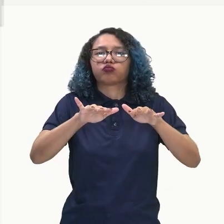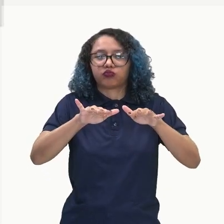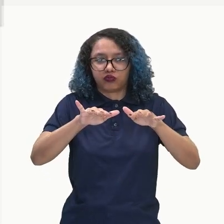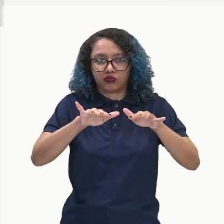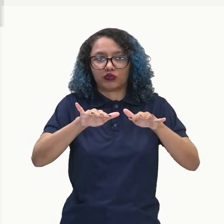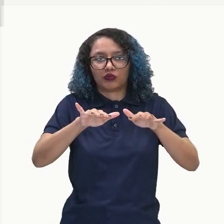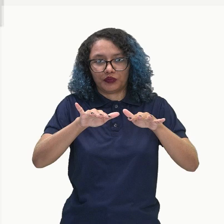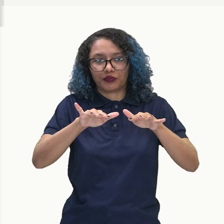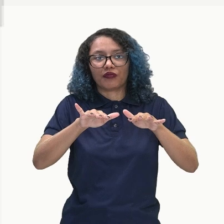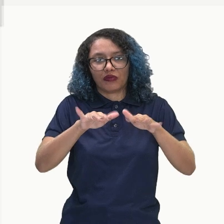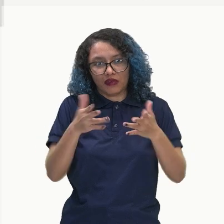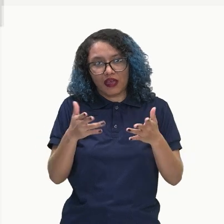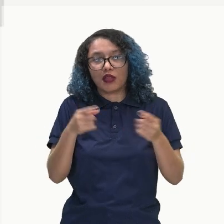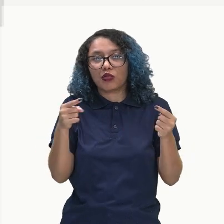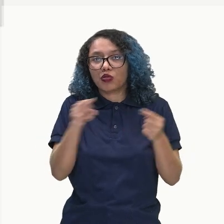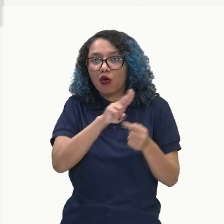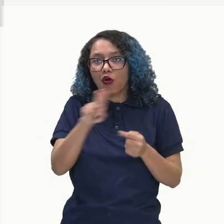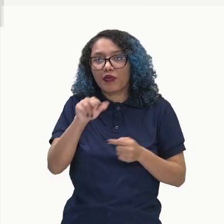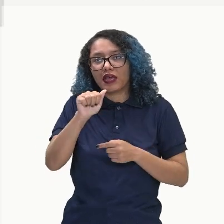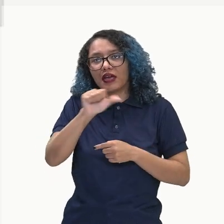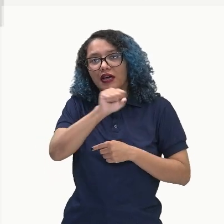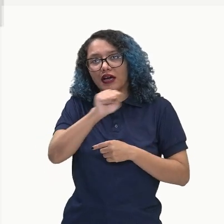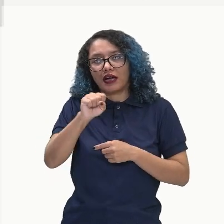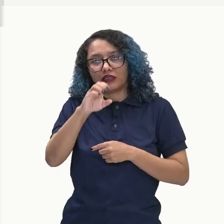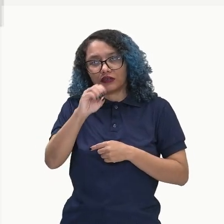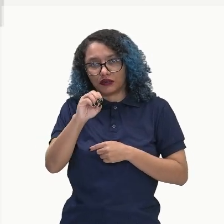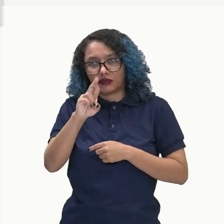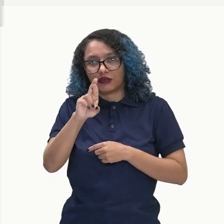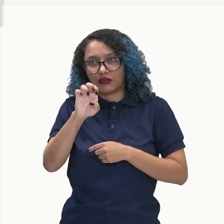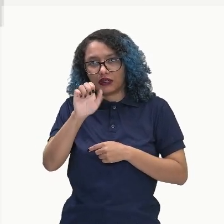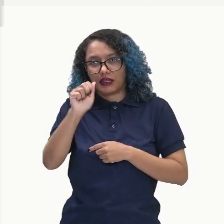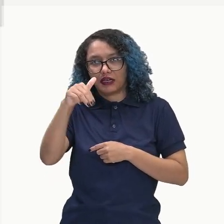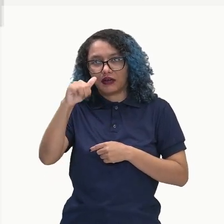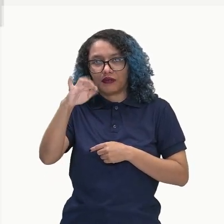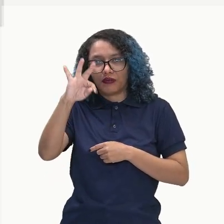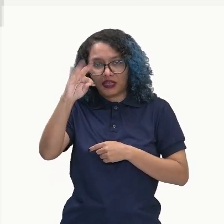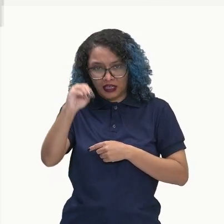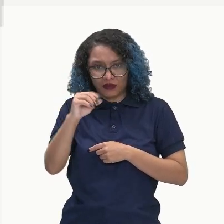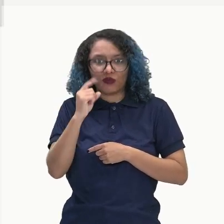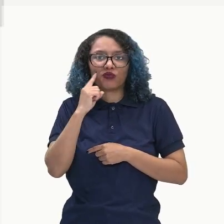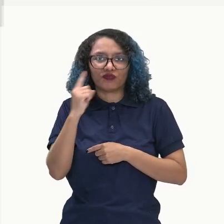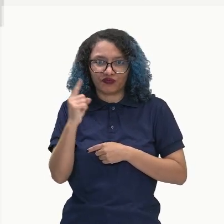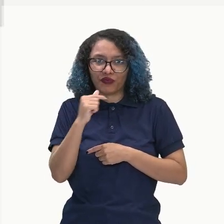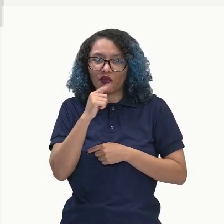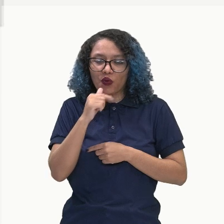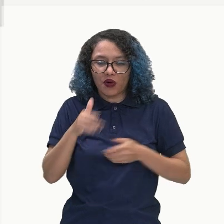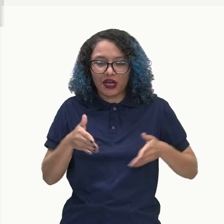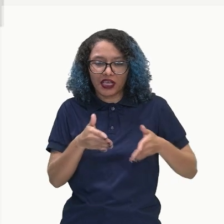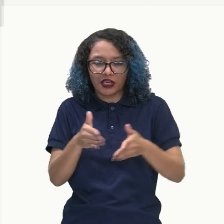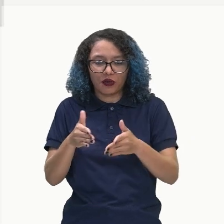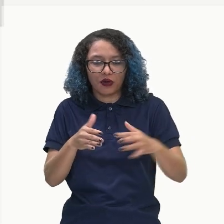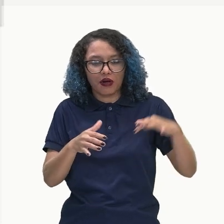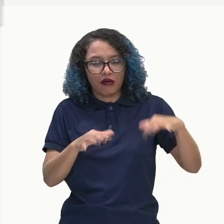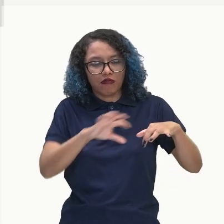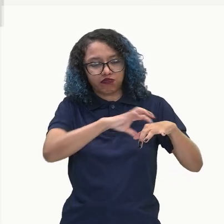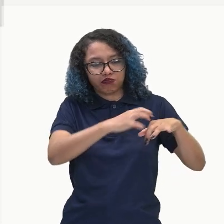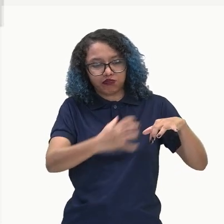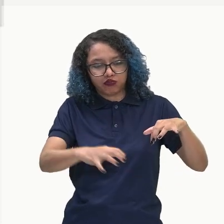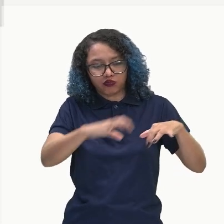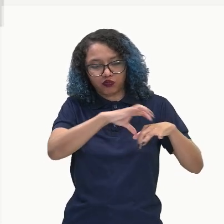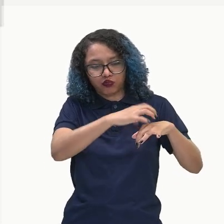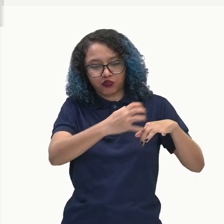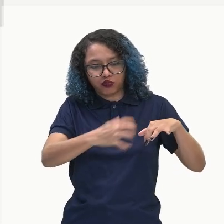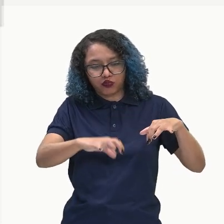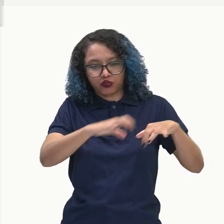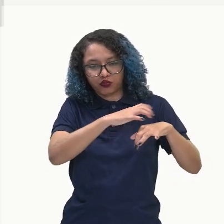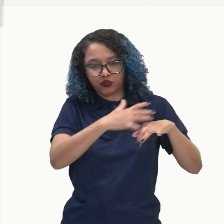o assoreamento desse rio. Então, essa palavrinha aí, assoreamento, quer dizer o quê, gente? Que esse rio ele está